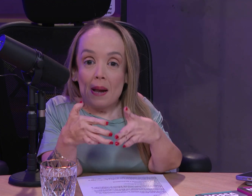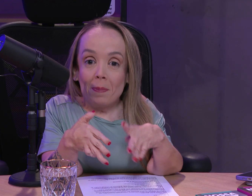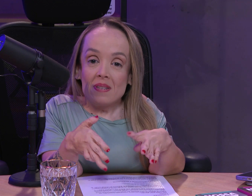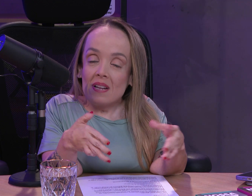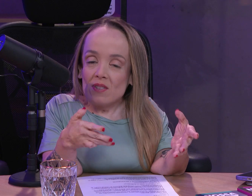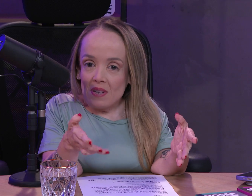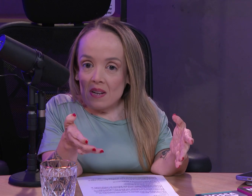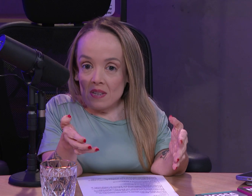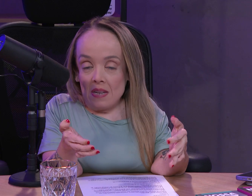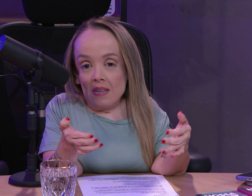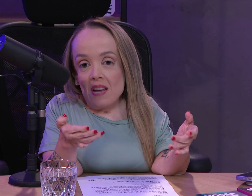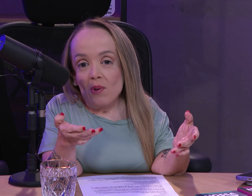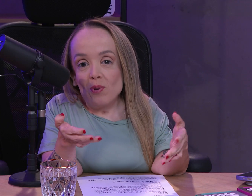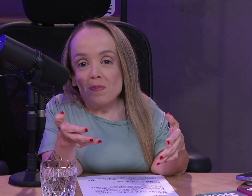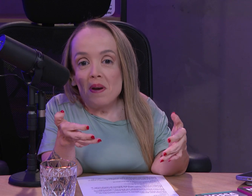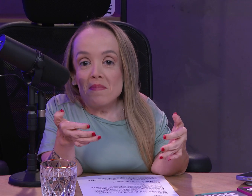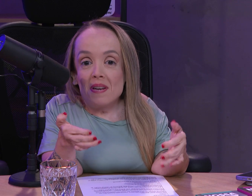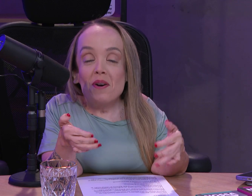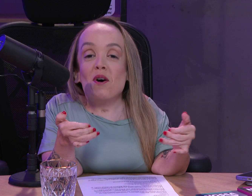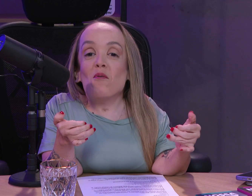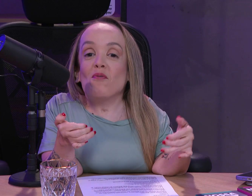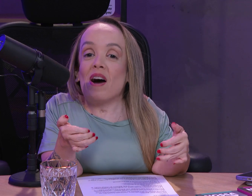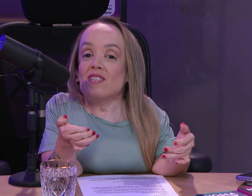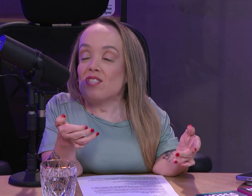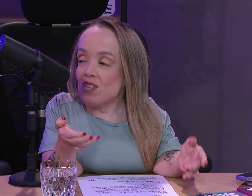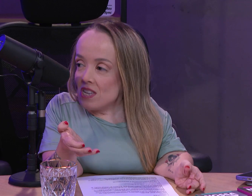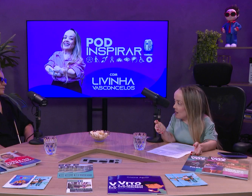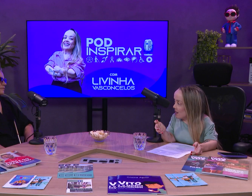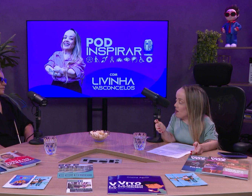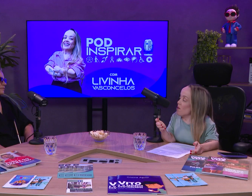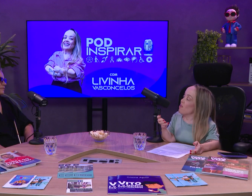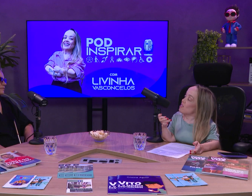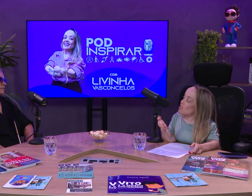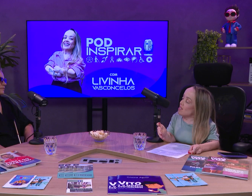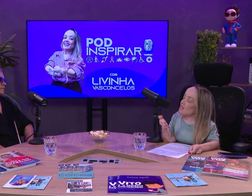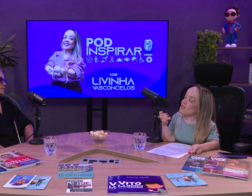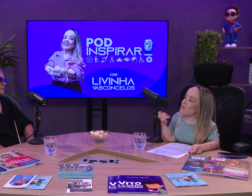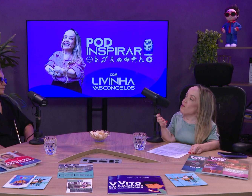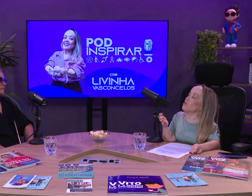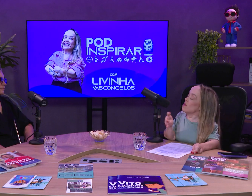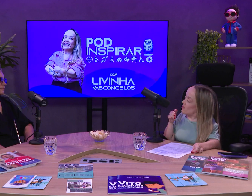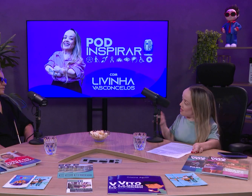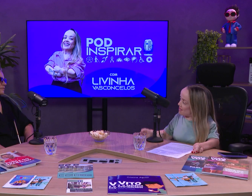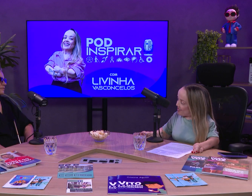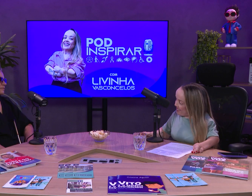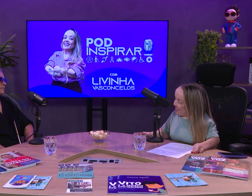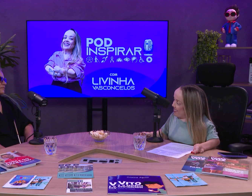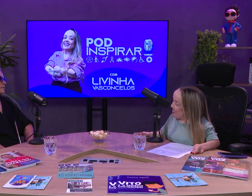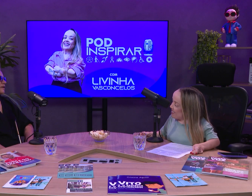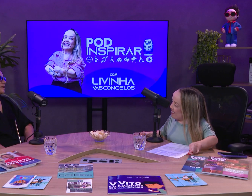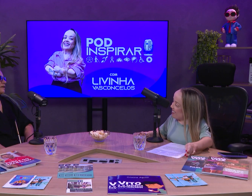de representatividade. E aí eu trouxe minha amiga Fatinha. Fatinha, seja muito